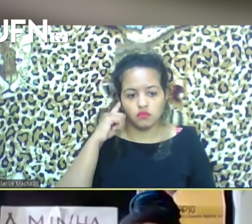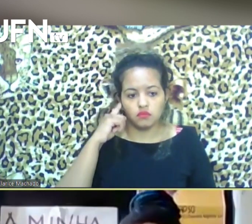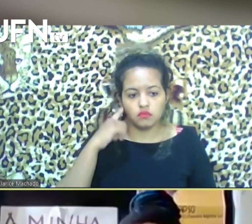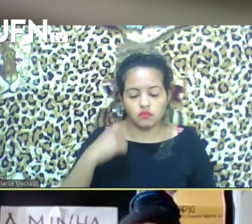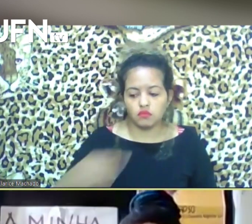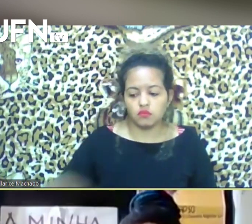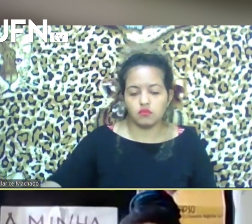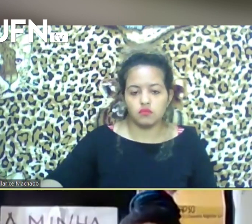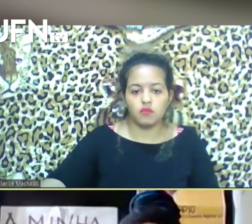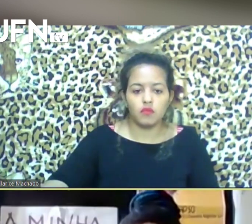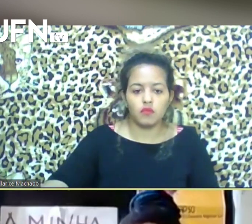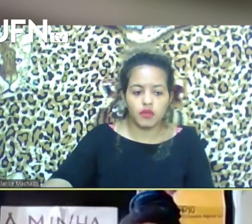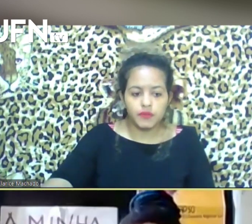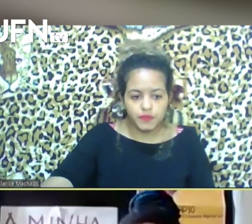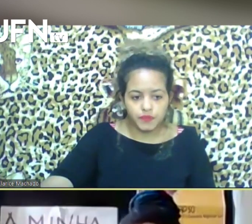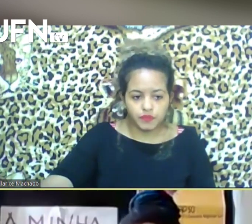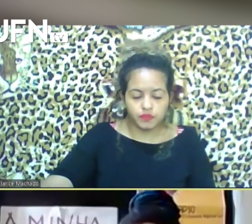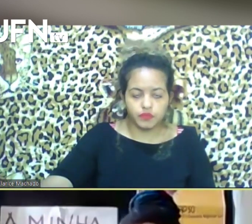Então,